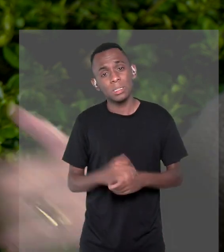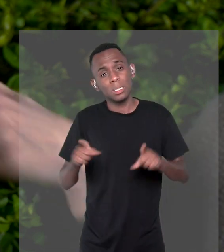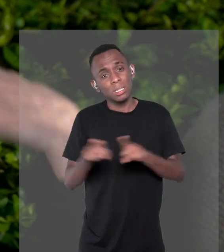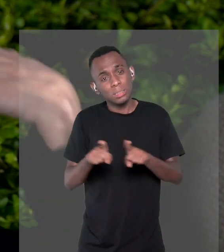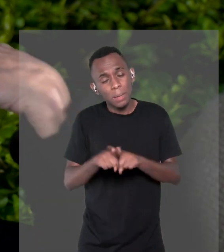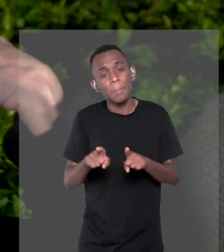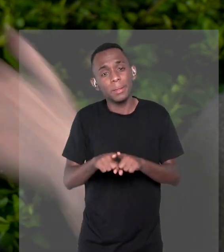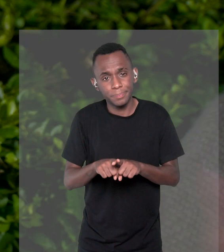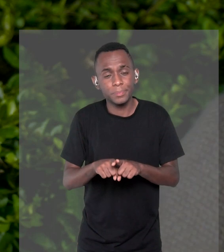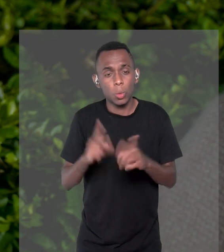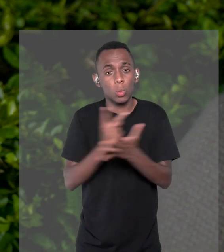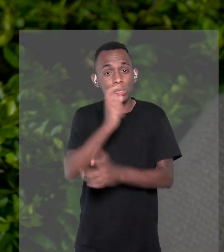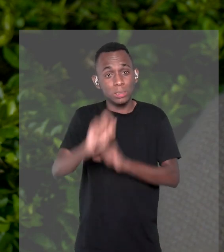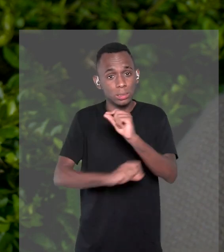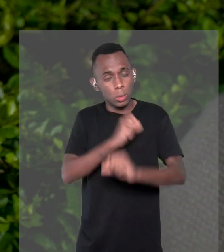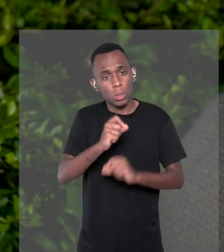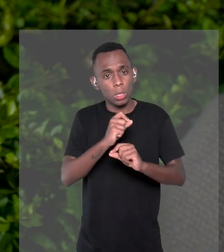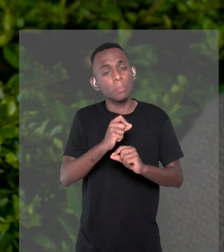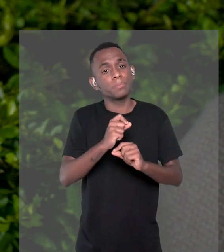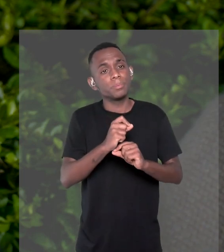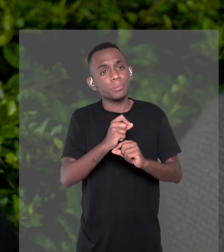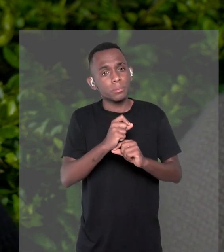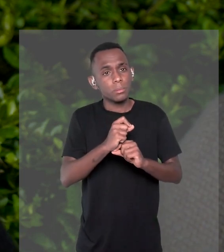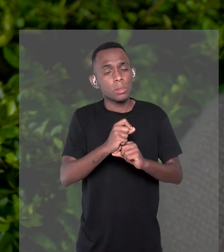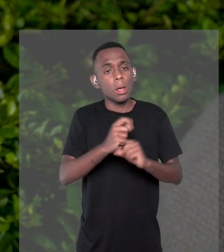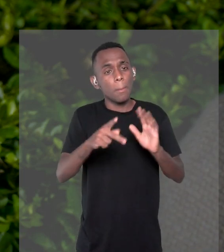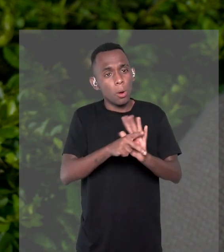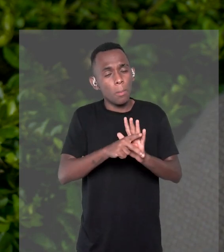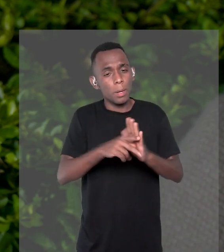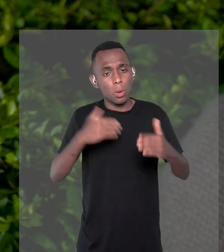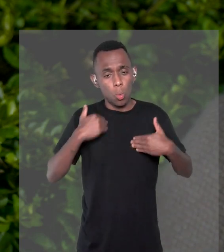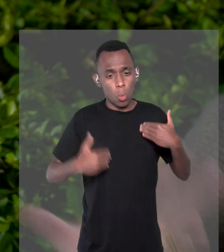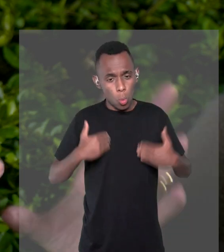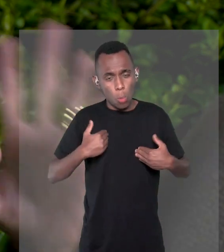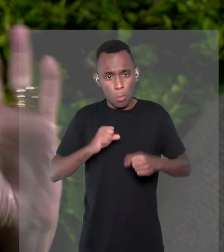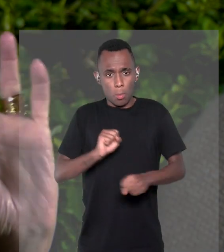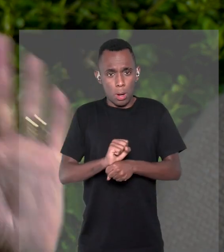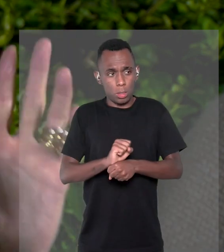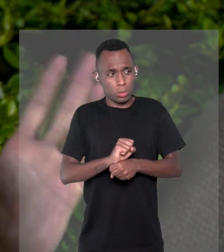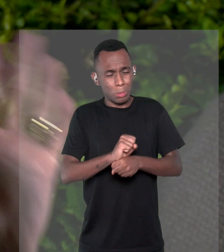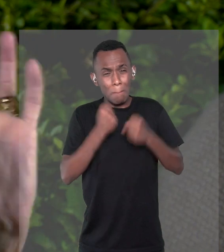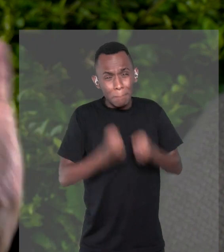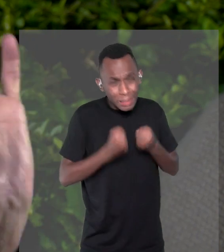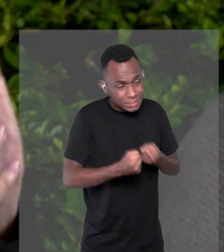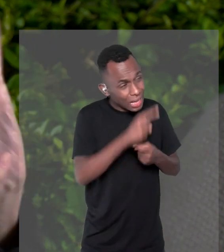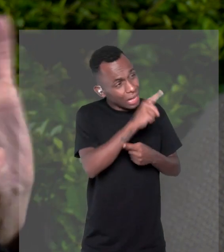jogar muito longe do centro da praça, de tirarem